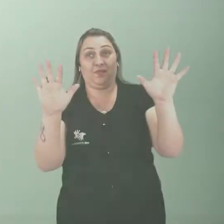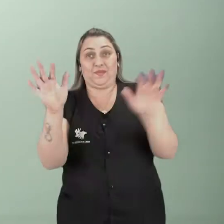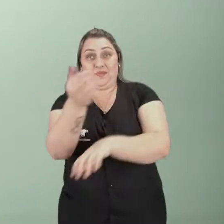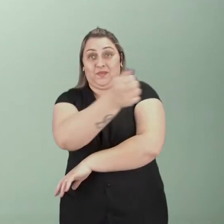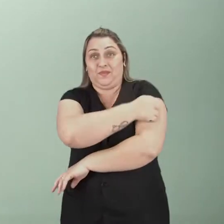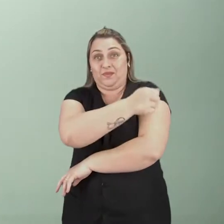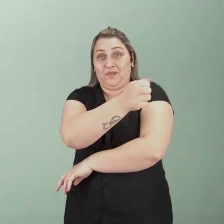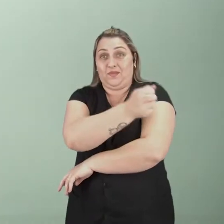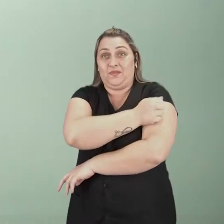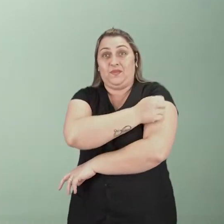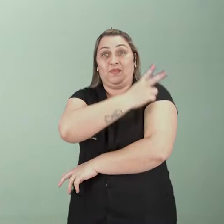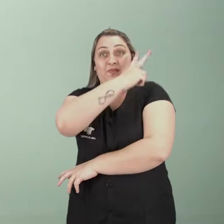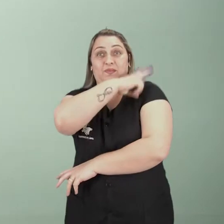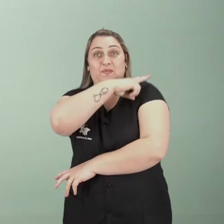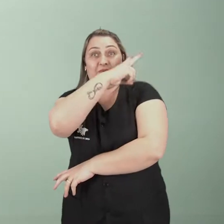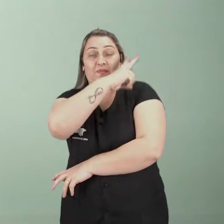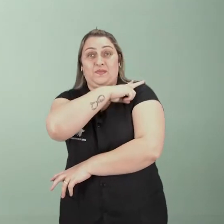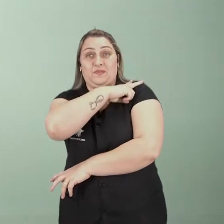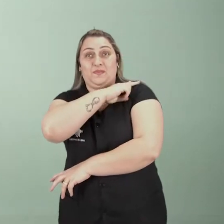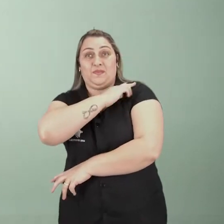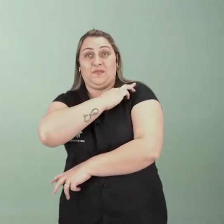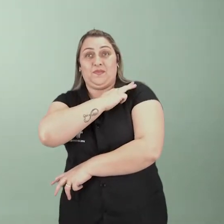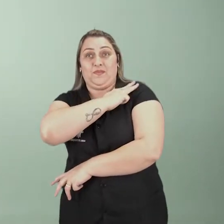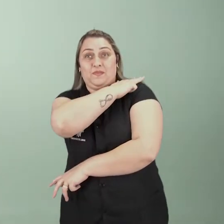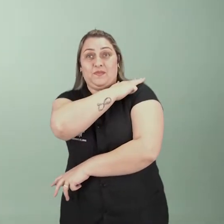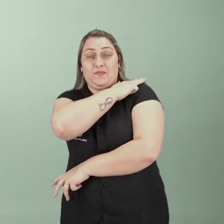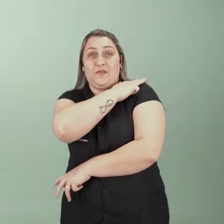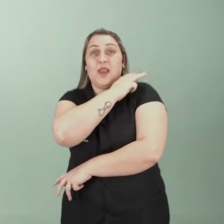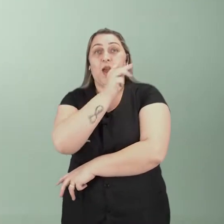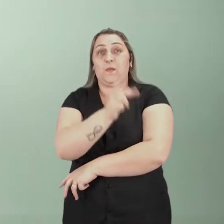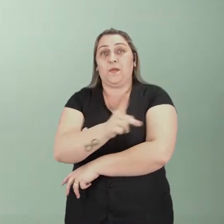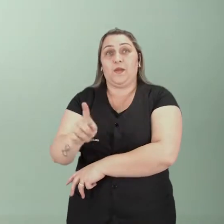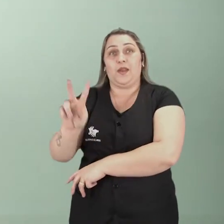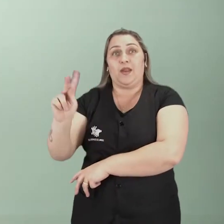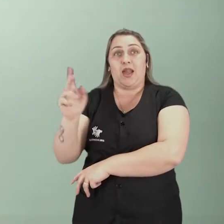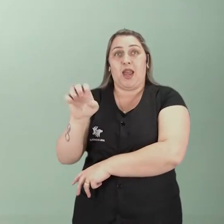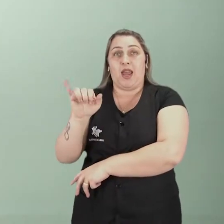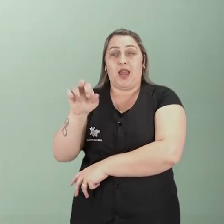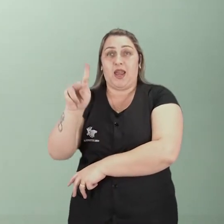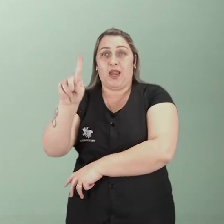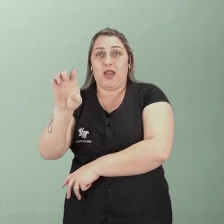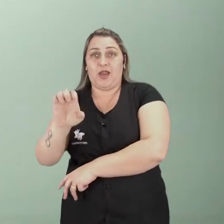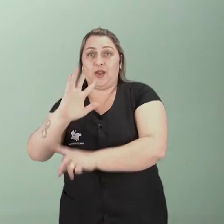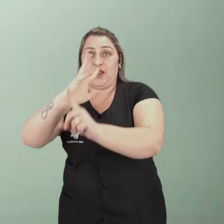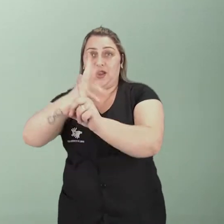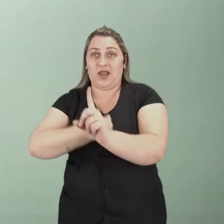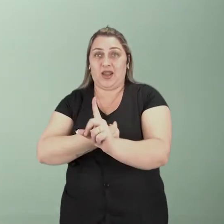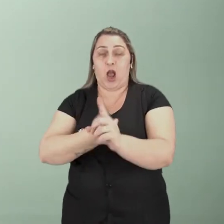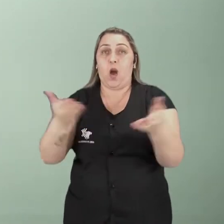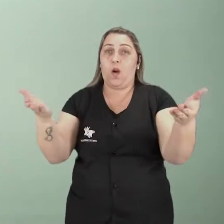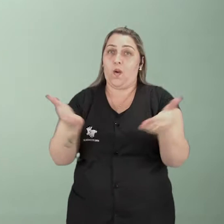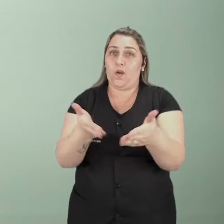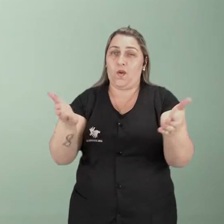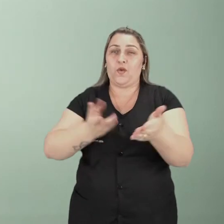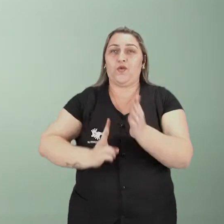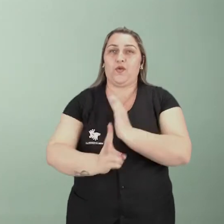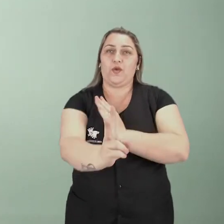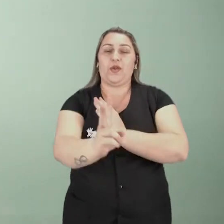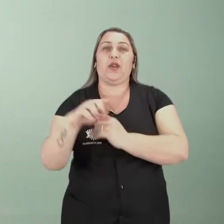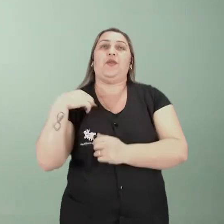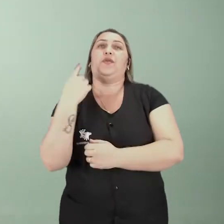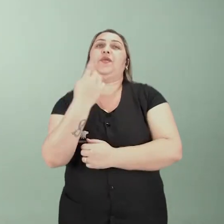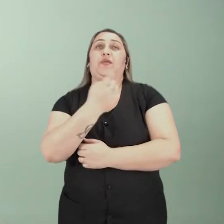Olá, aluno da segunda série do ensino médio. Aqui é a professora Eide, de arte. Hoje nós vamos continuar a